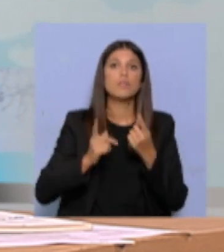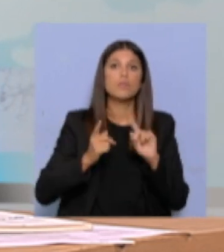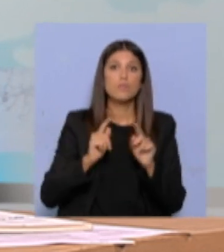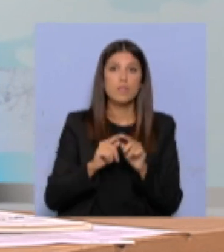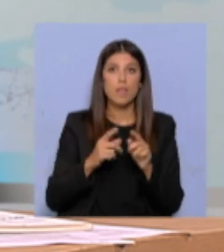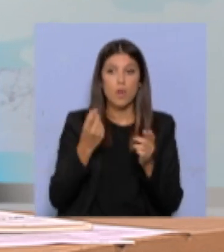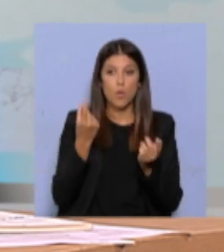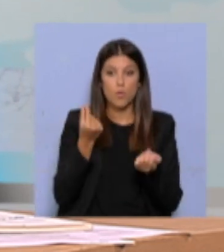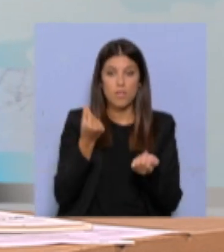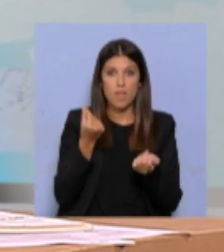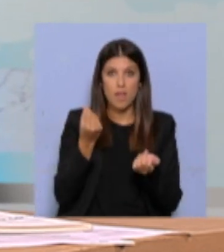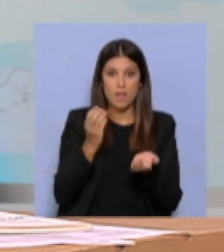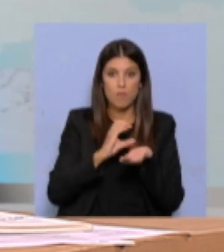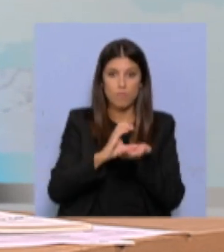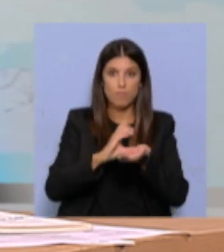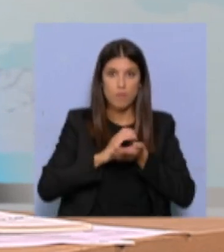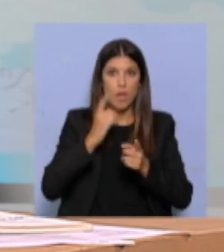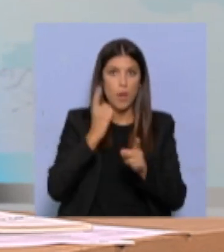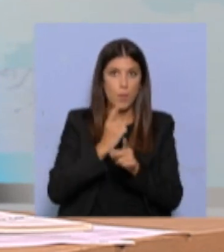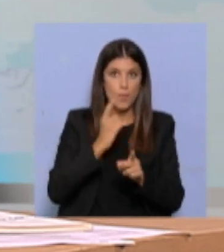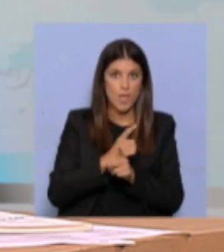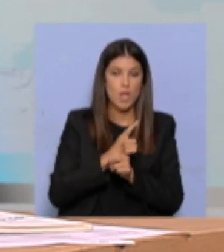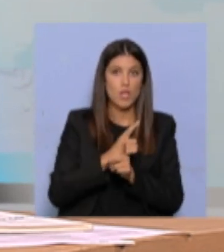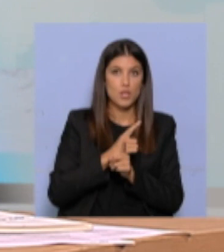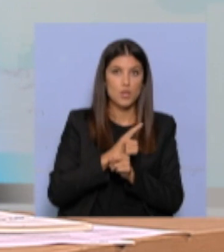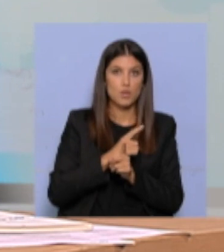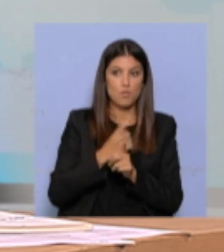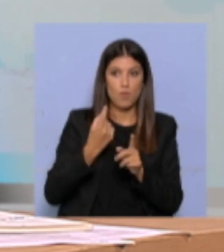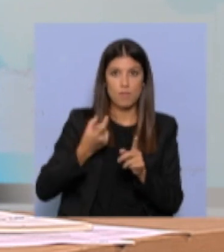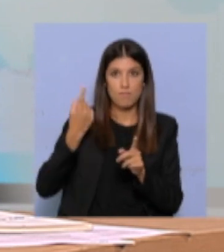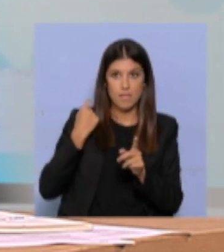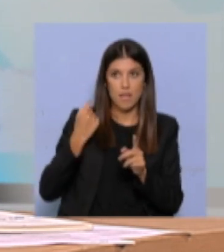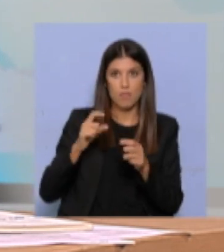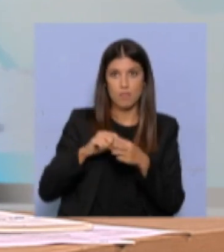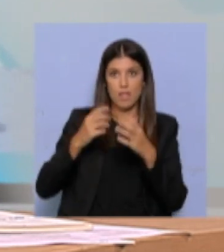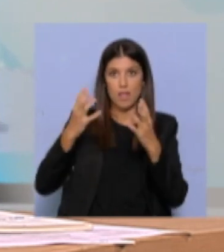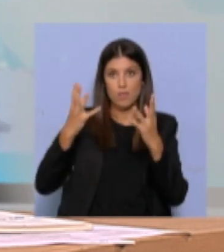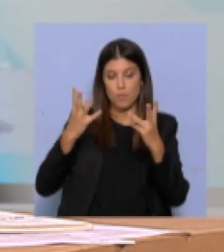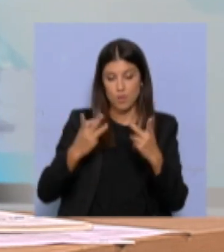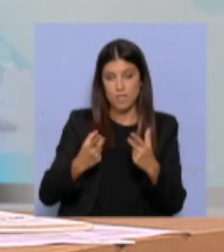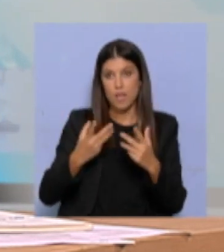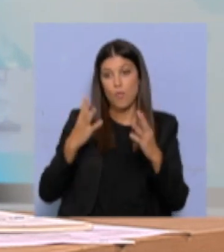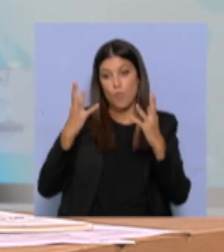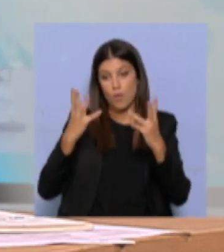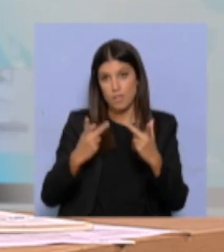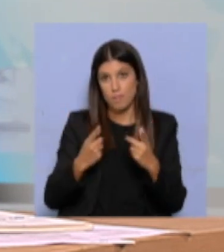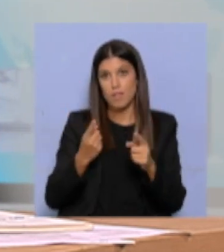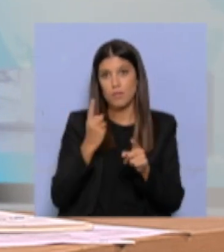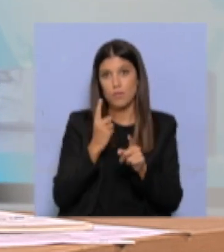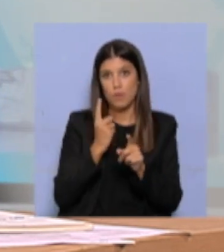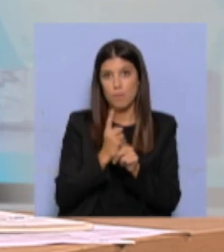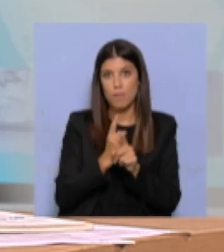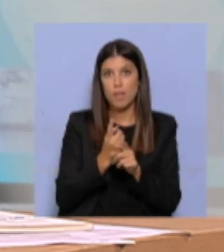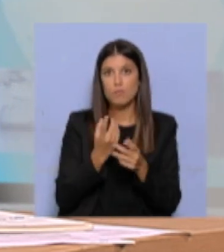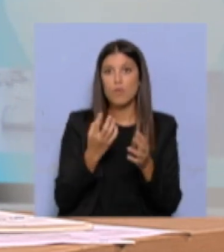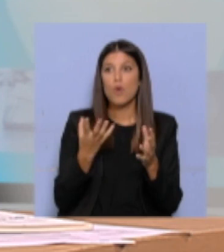verba ser a mesma que está consignada relativamente ao orçamento em vigor deste ano, o Estado irá poupar